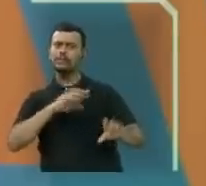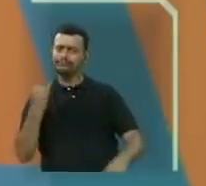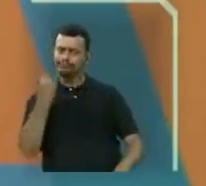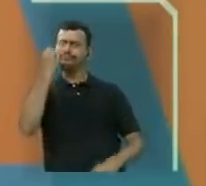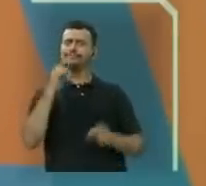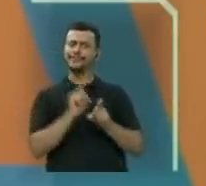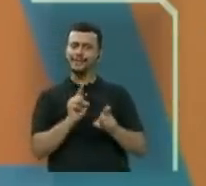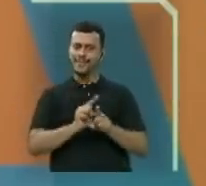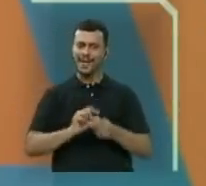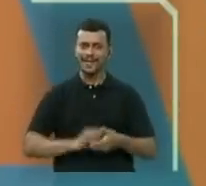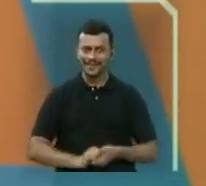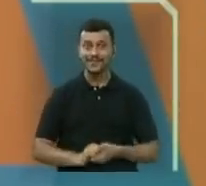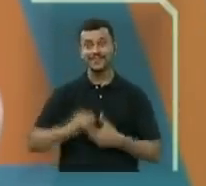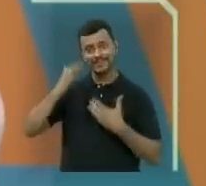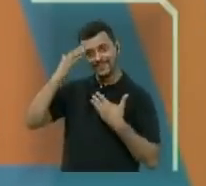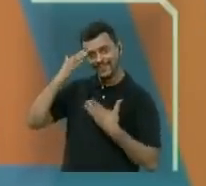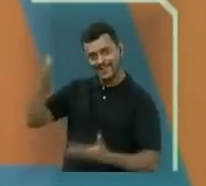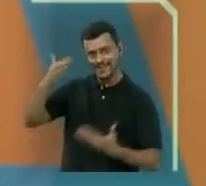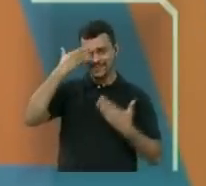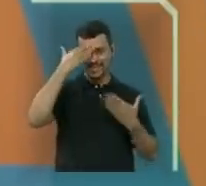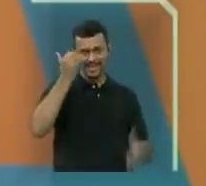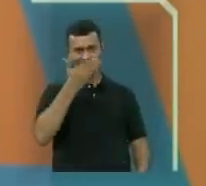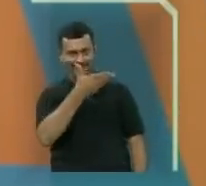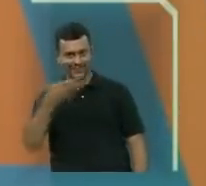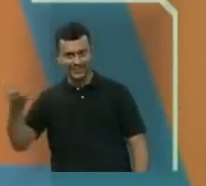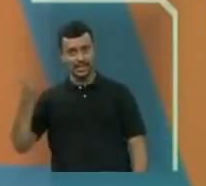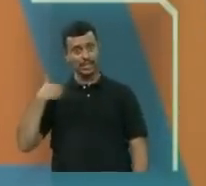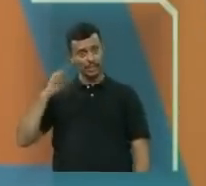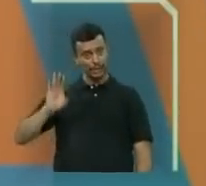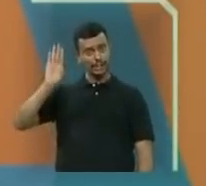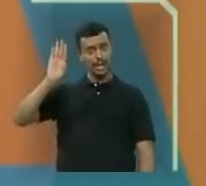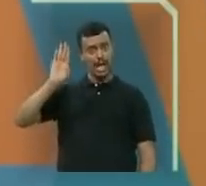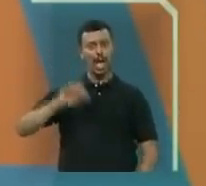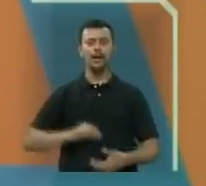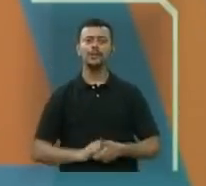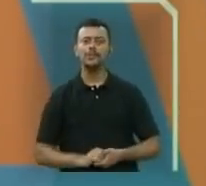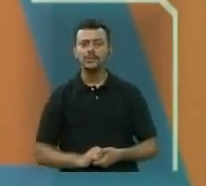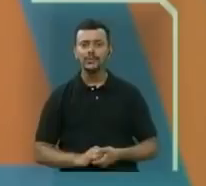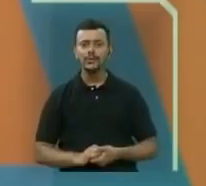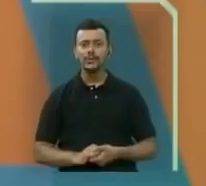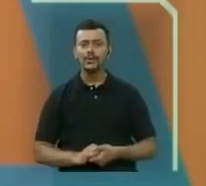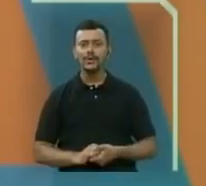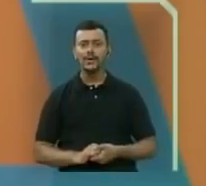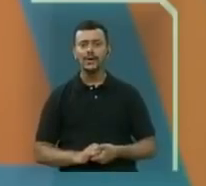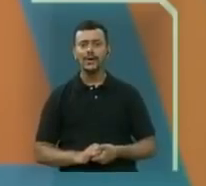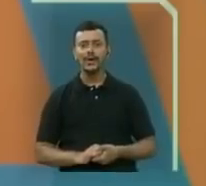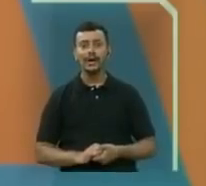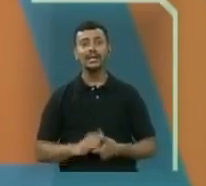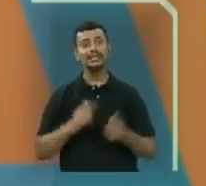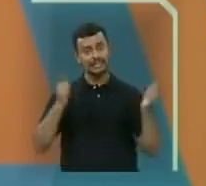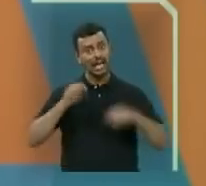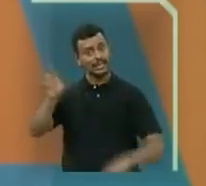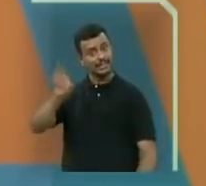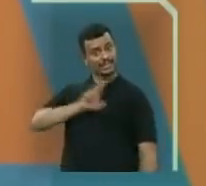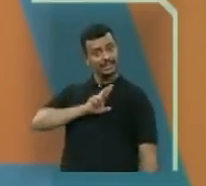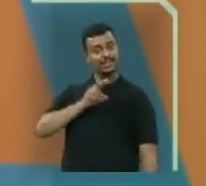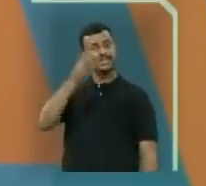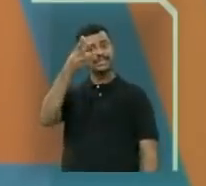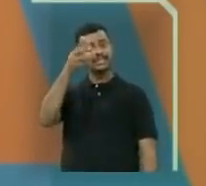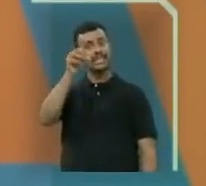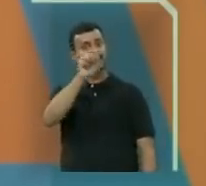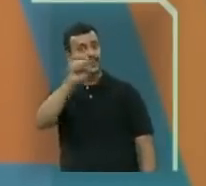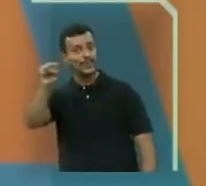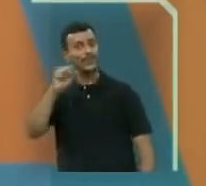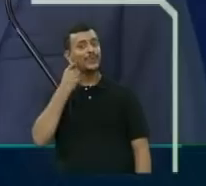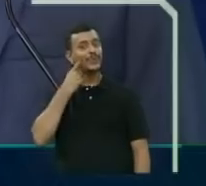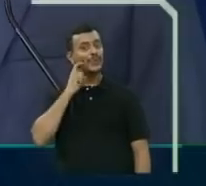Muito obrigada aos candidatos. E, eu tenho ainda, desculpa, Rodrigo Tavares, a sua réplica, 30 segundos,